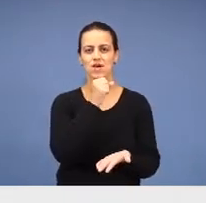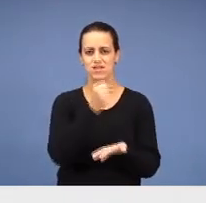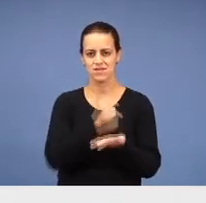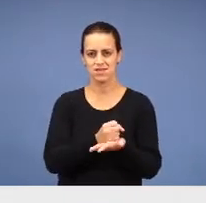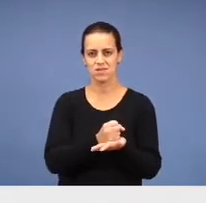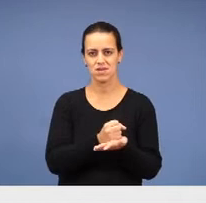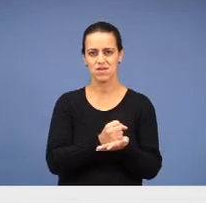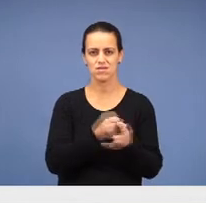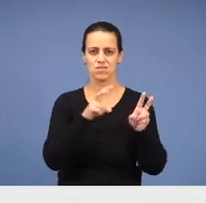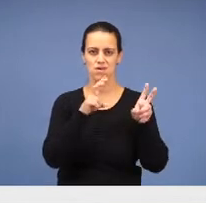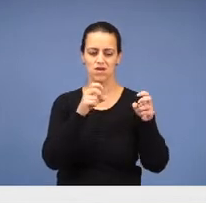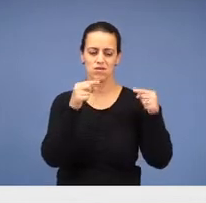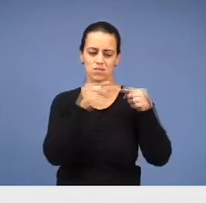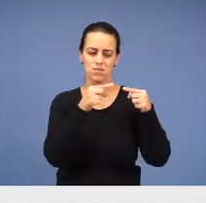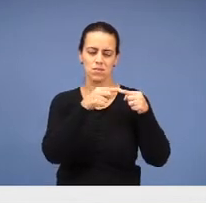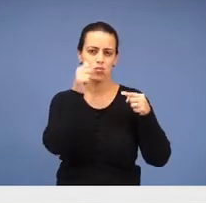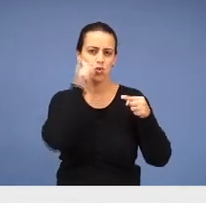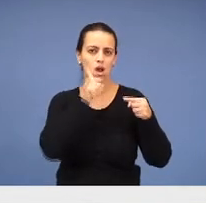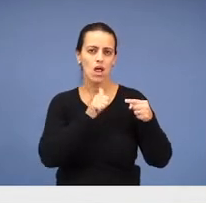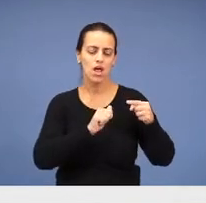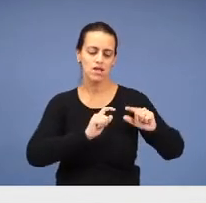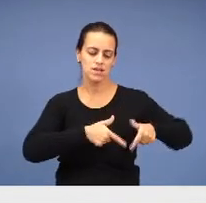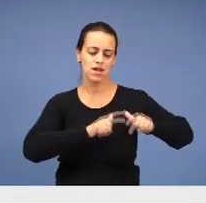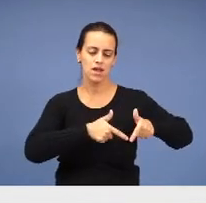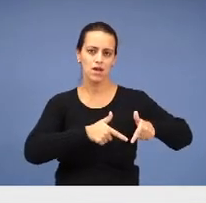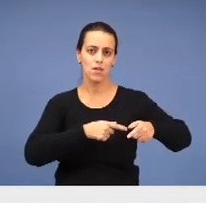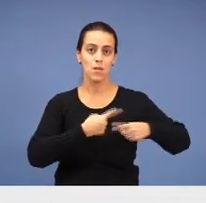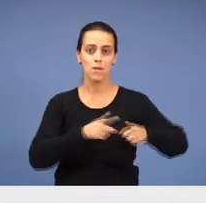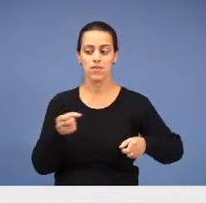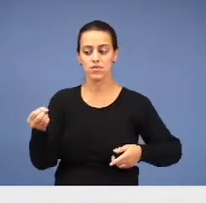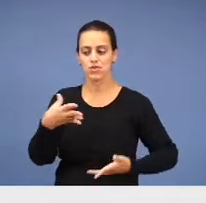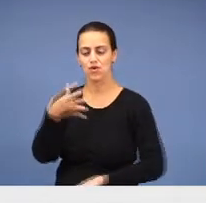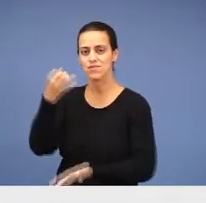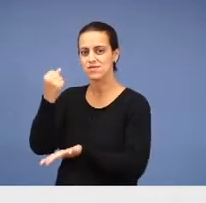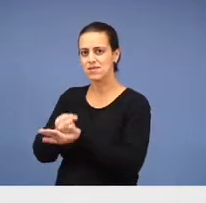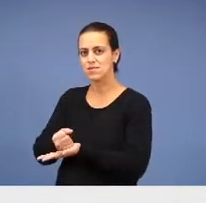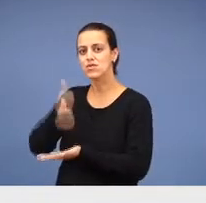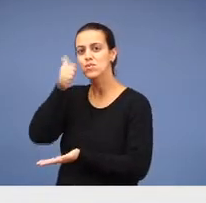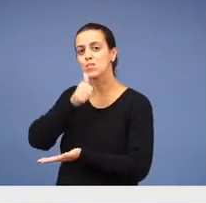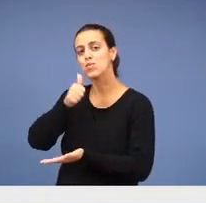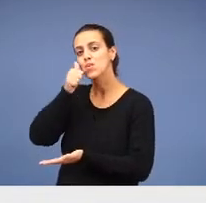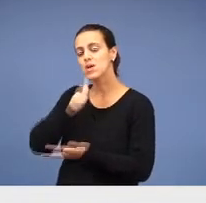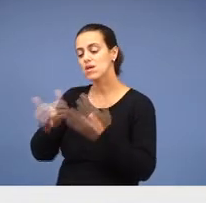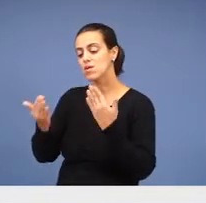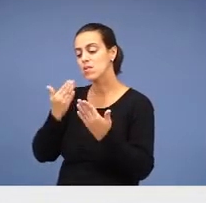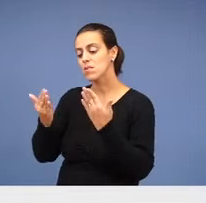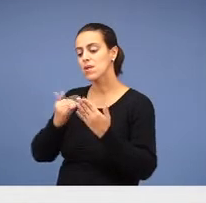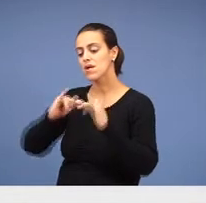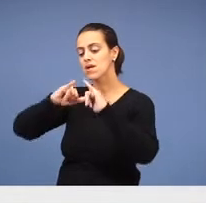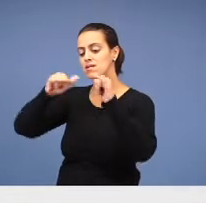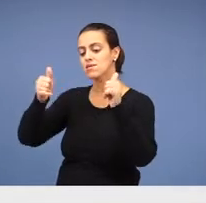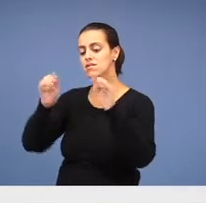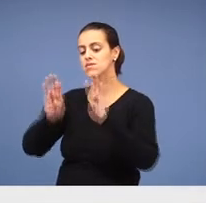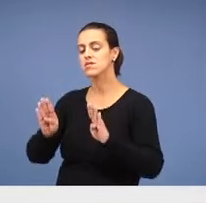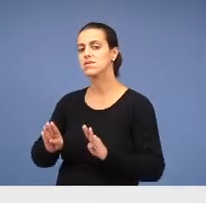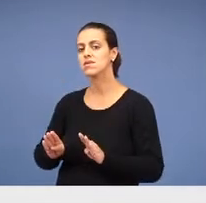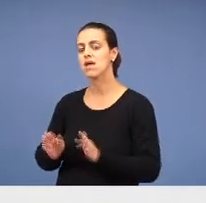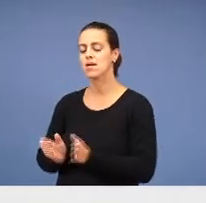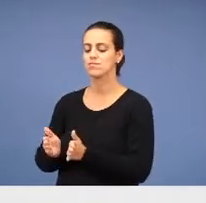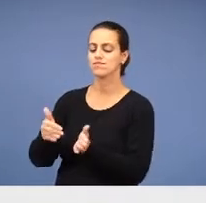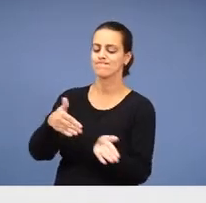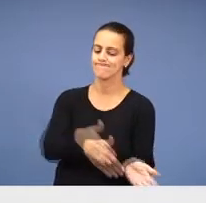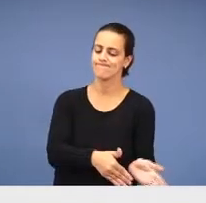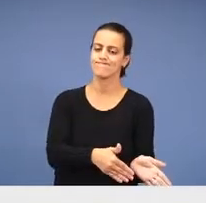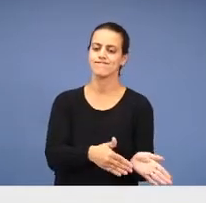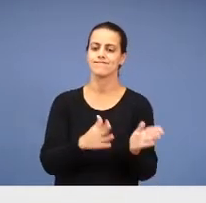Testamento, a igreja é infiel. A mesma infidelidade de Israel. Vamos lá. Destaque o verso que se